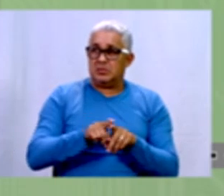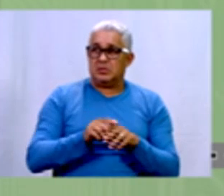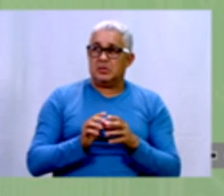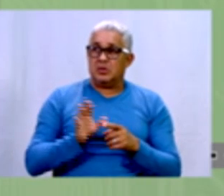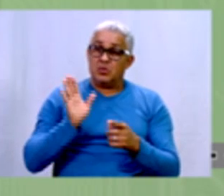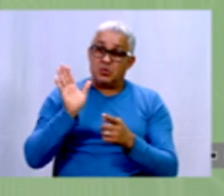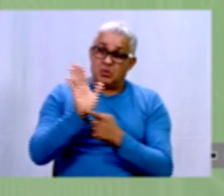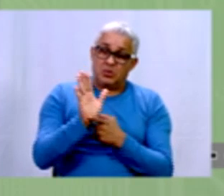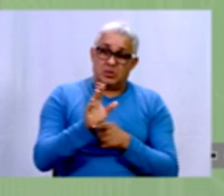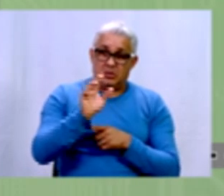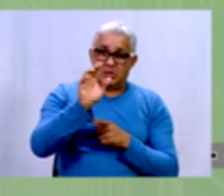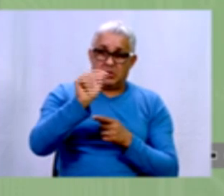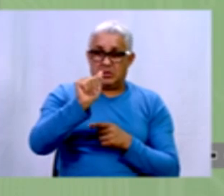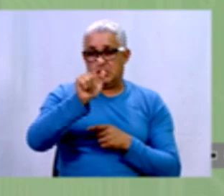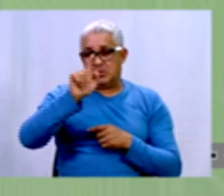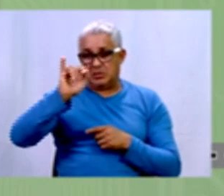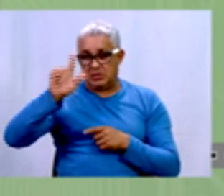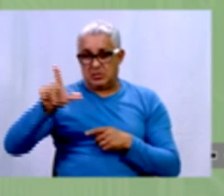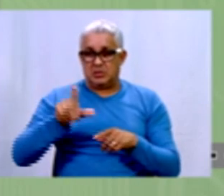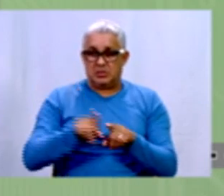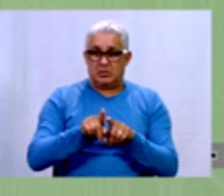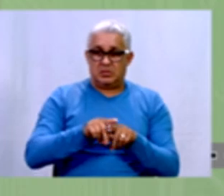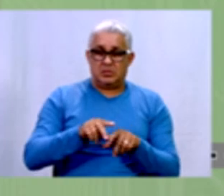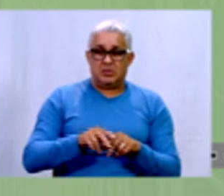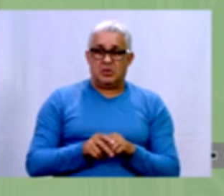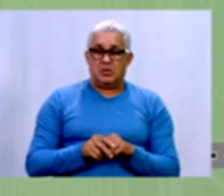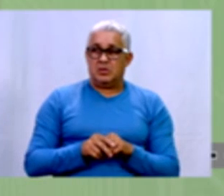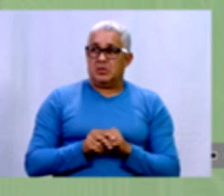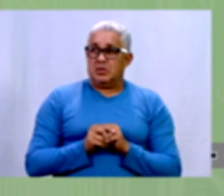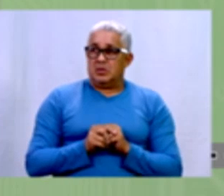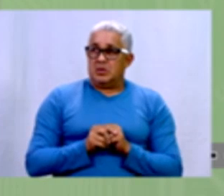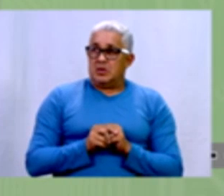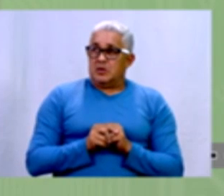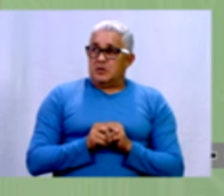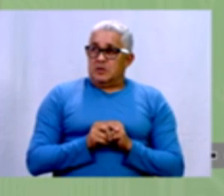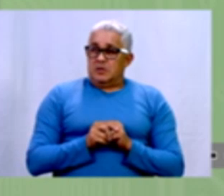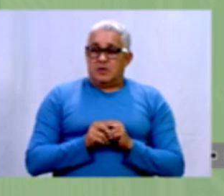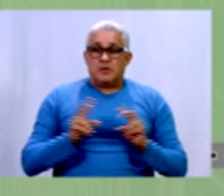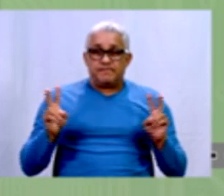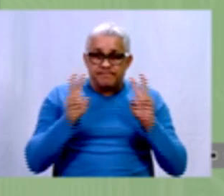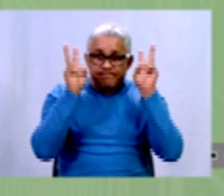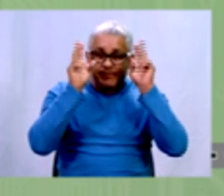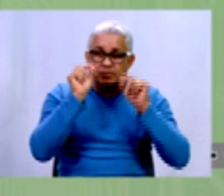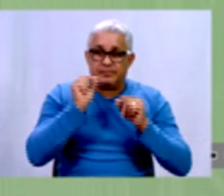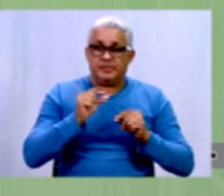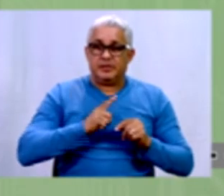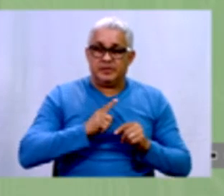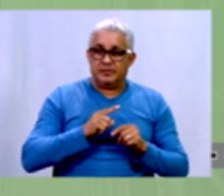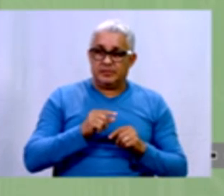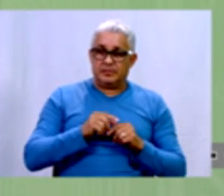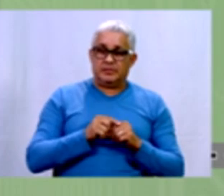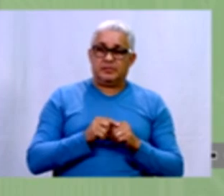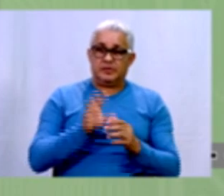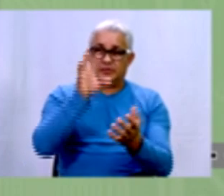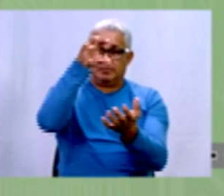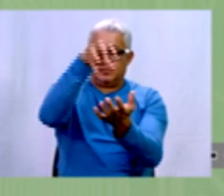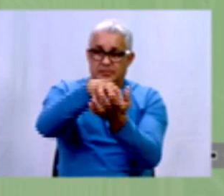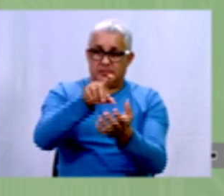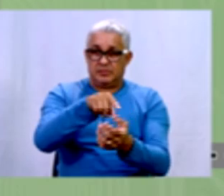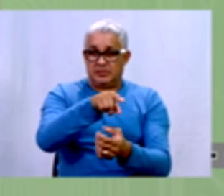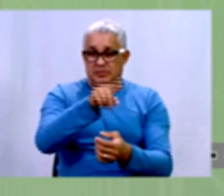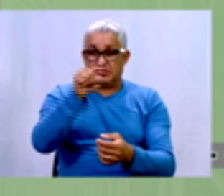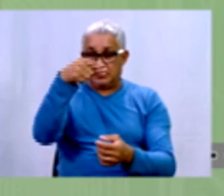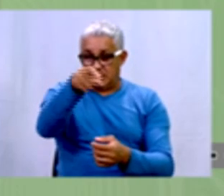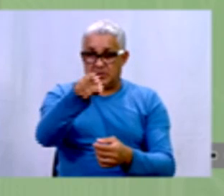manifesto ágil e seus valores. Né? Então aqui nós temos na referência, tá? Interessante depois os